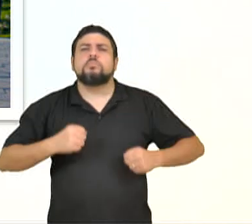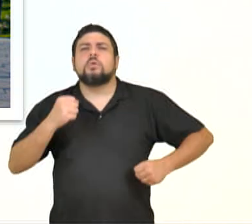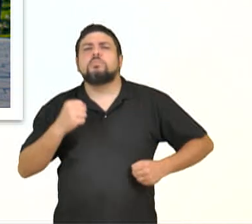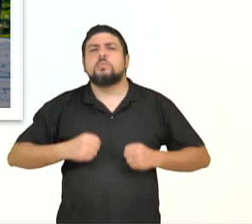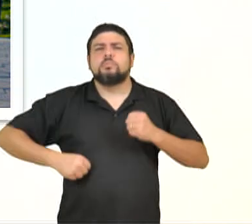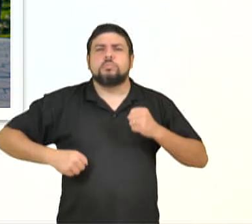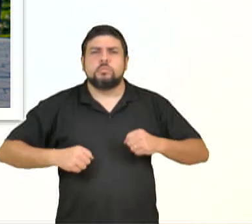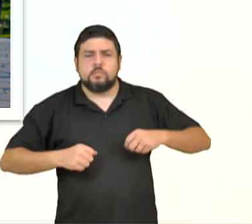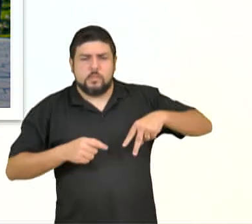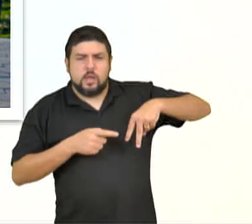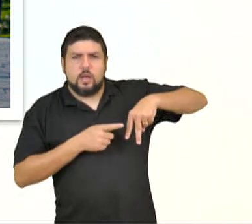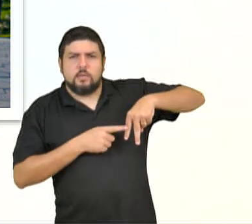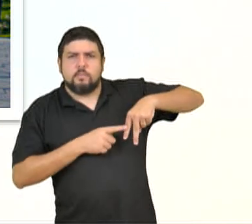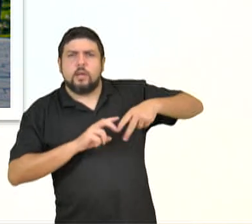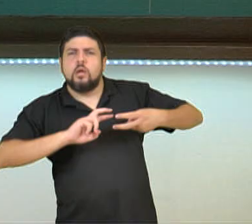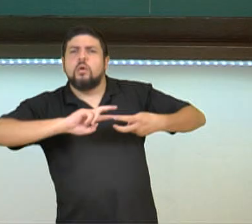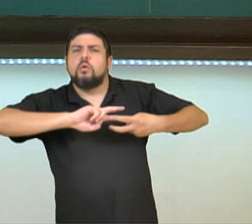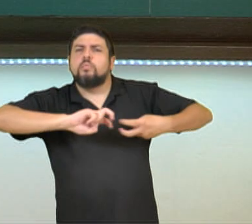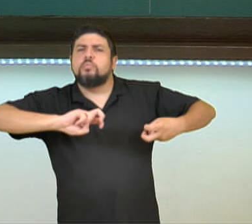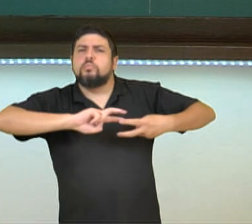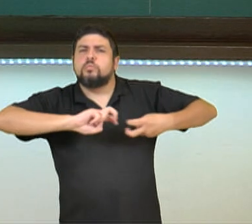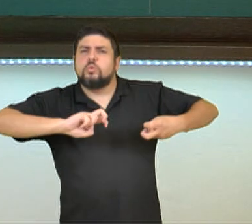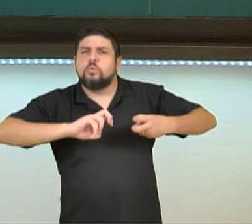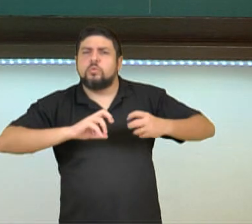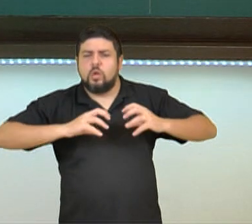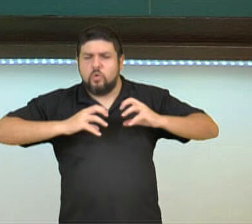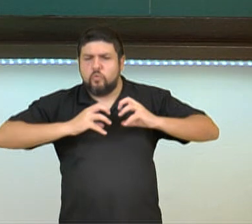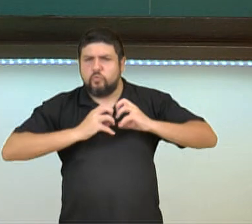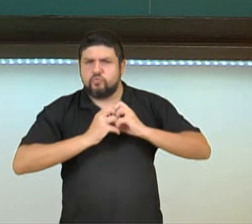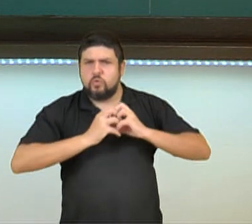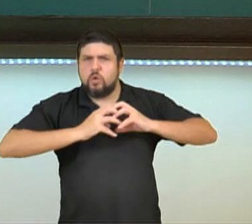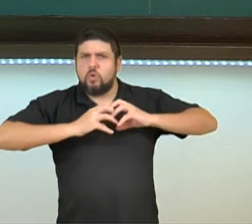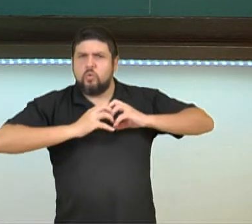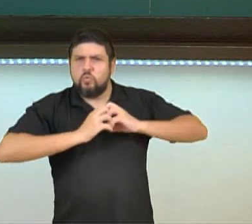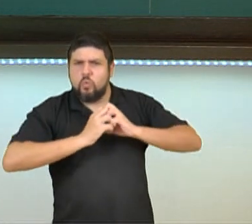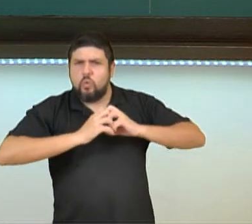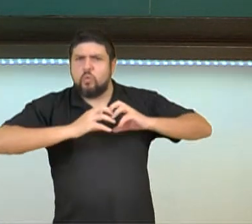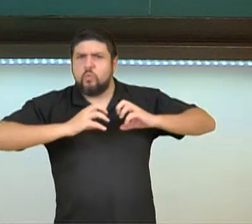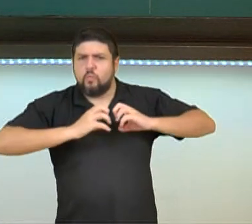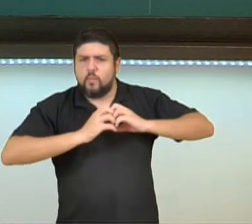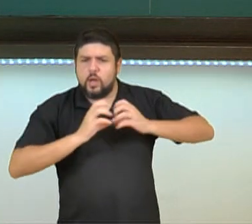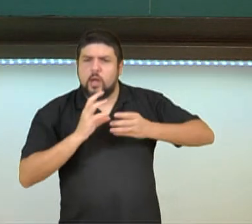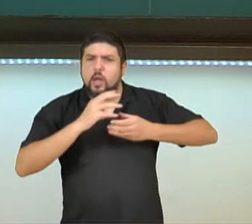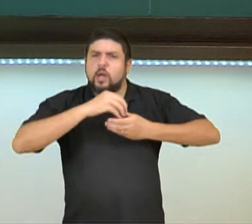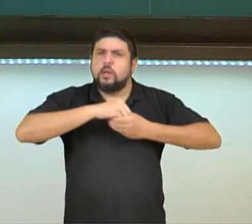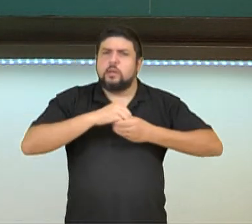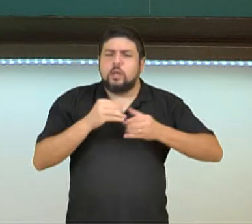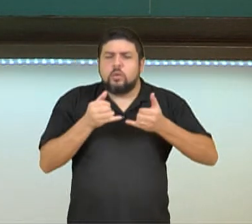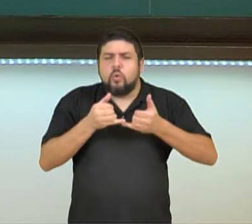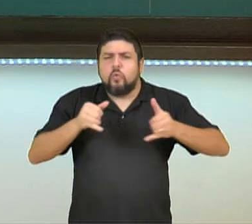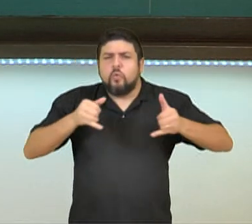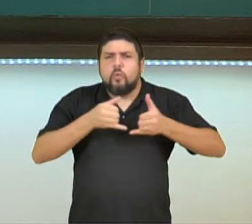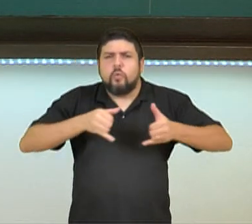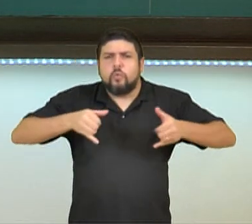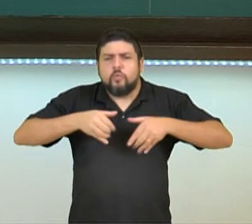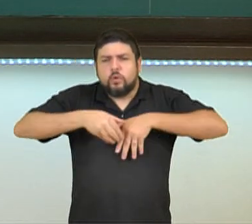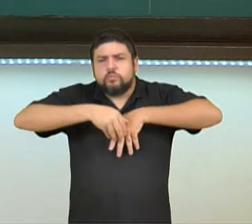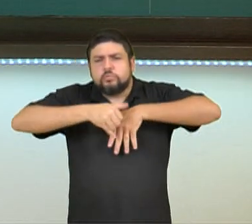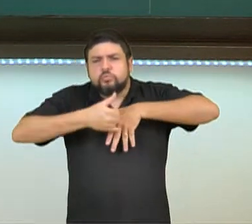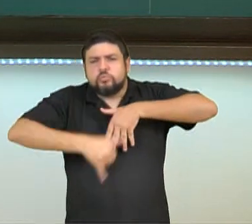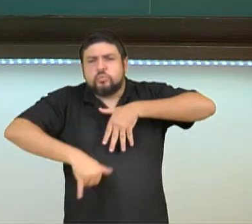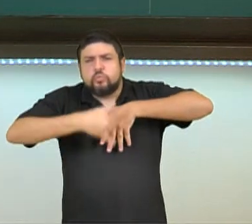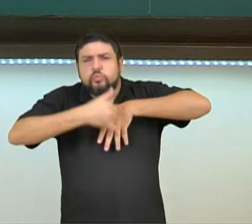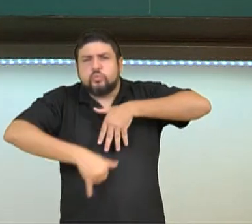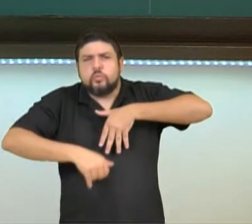e essa movimentação muscular comprime os vasos linfáticos, favorecendo a circulação da